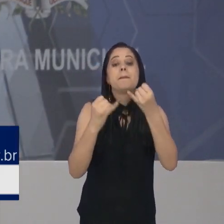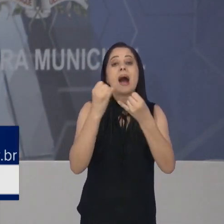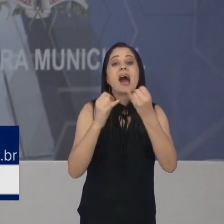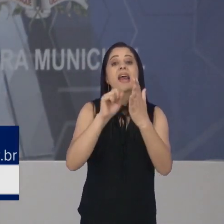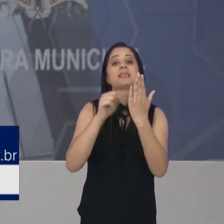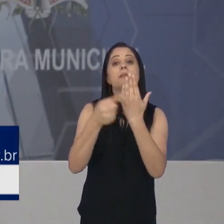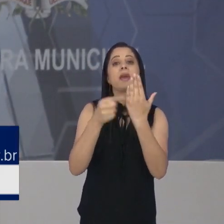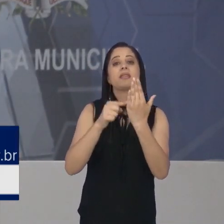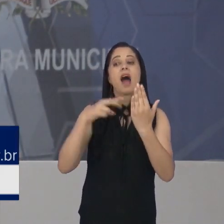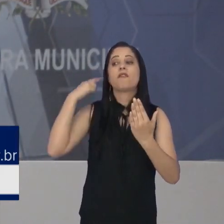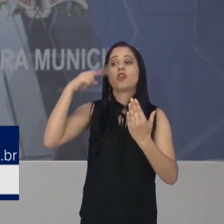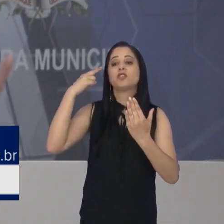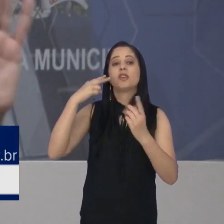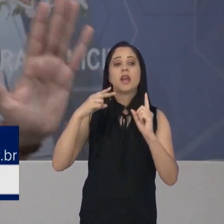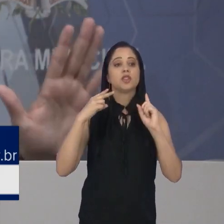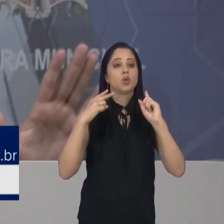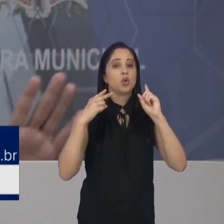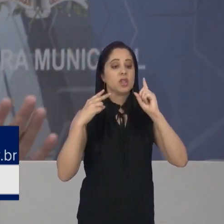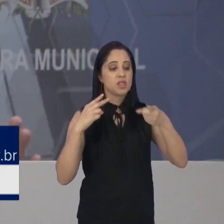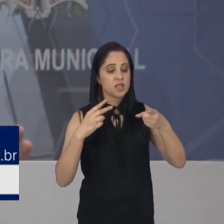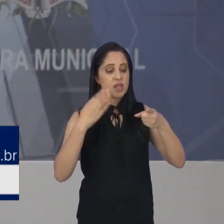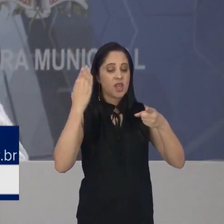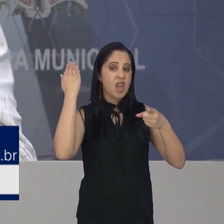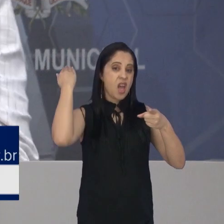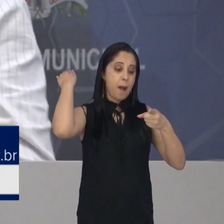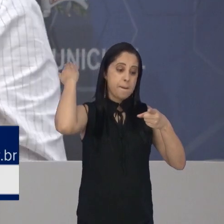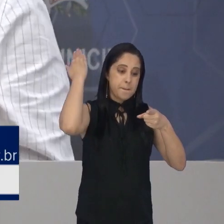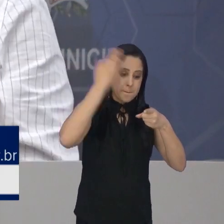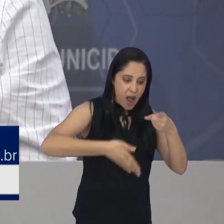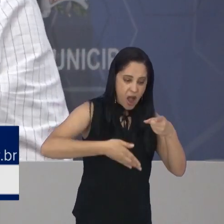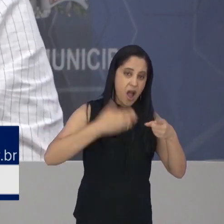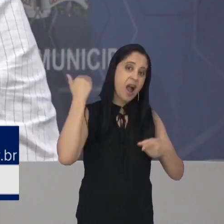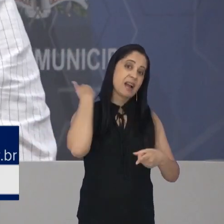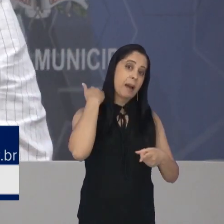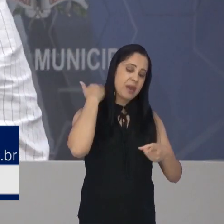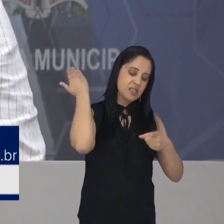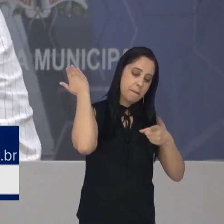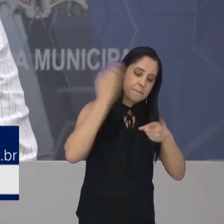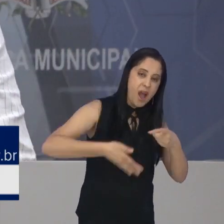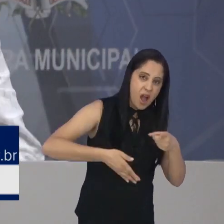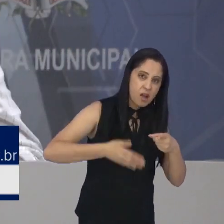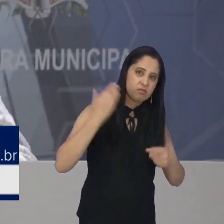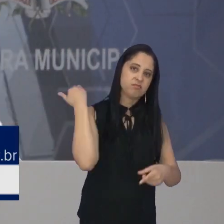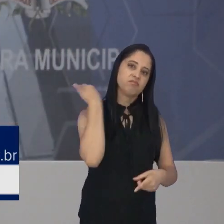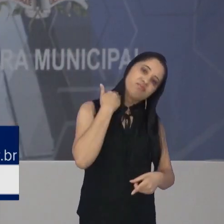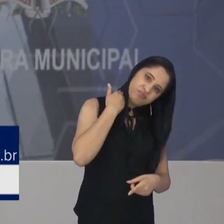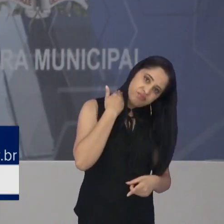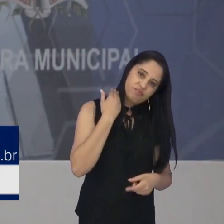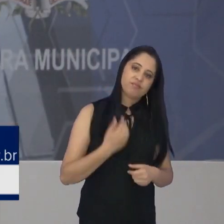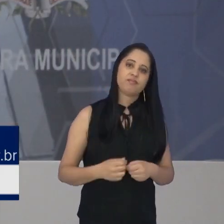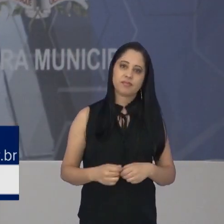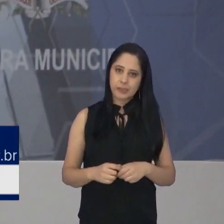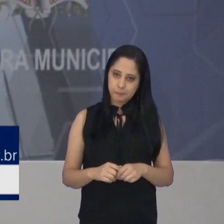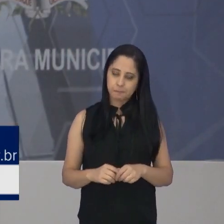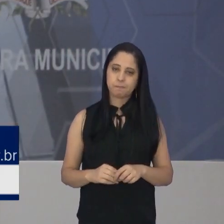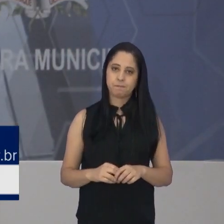todos os vereadores da base. Pode acontecer. A Justiça e o Ministério Público pode questionar esse ato que a gente está